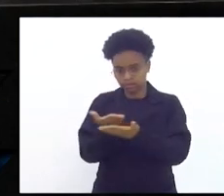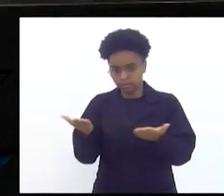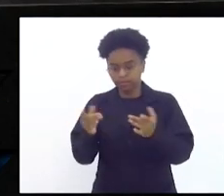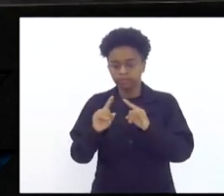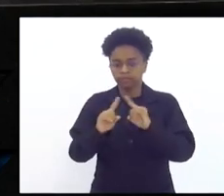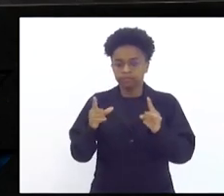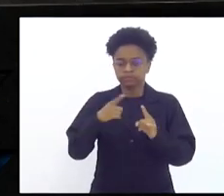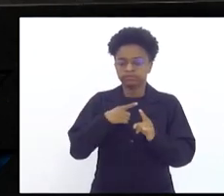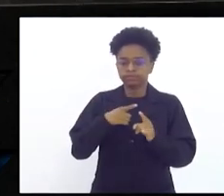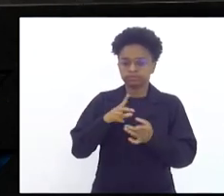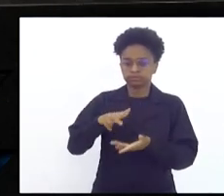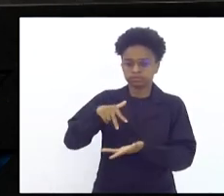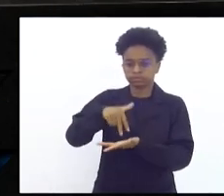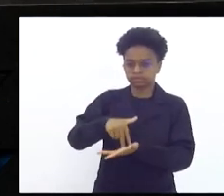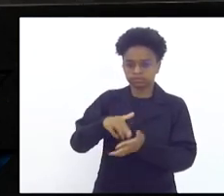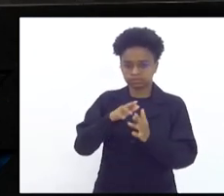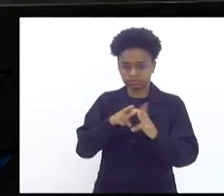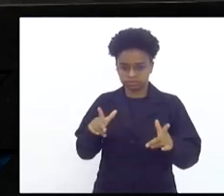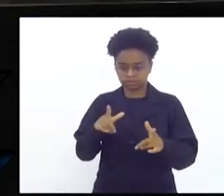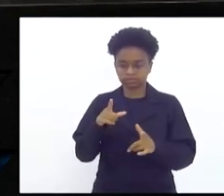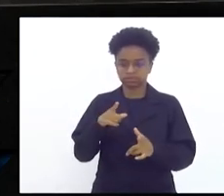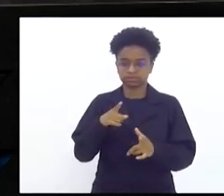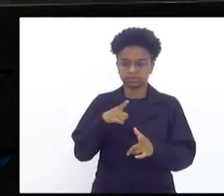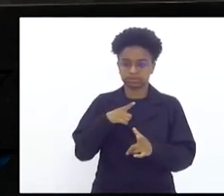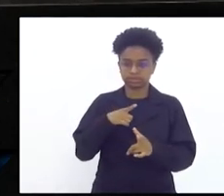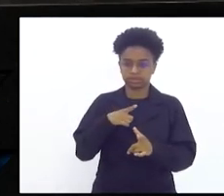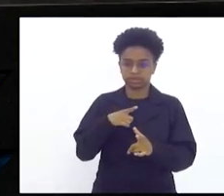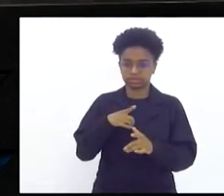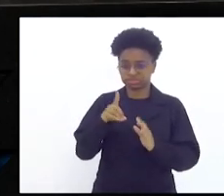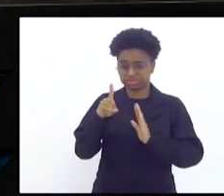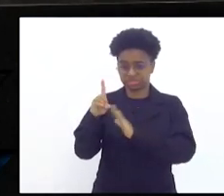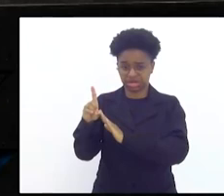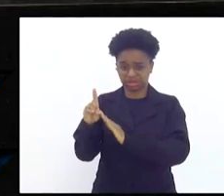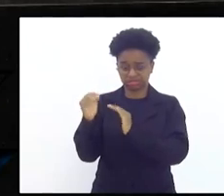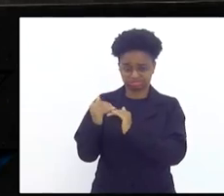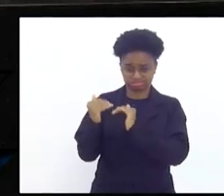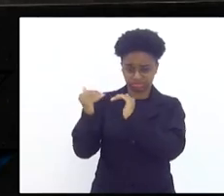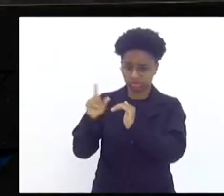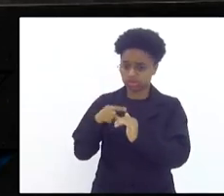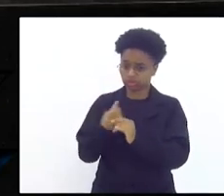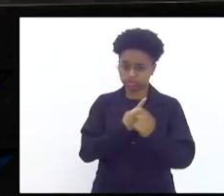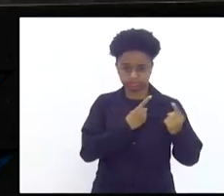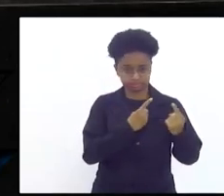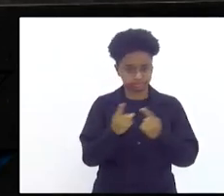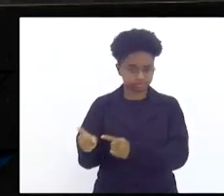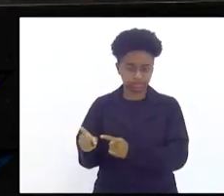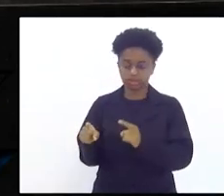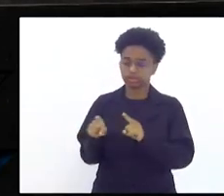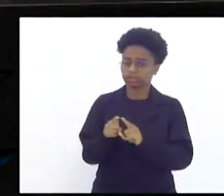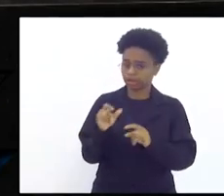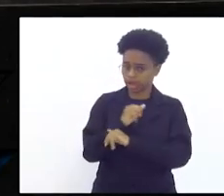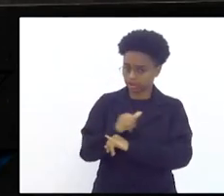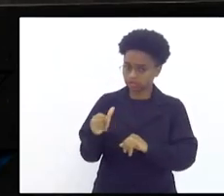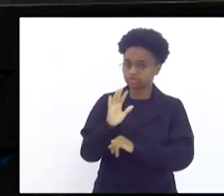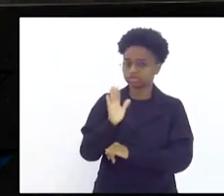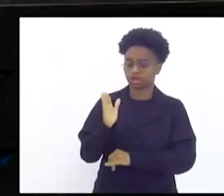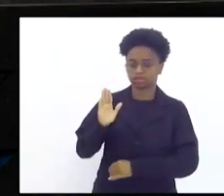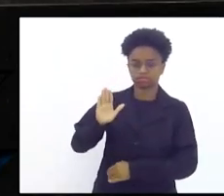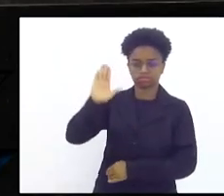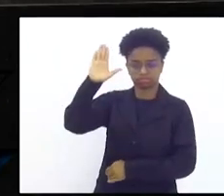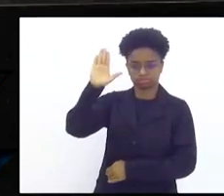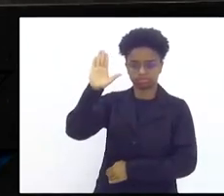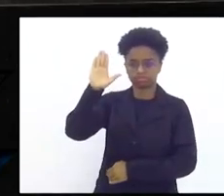em posições diferentes a Extrema direita da qual vossa excelência faz parte e que já é anunciado inclusive como candidato